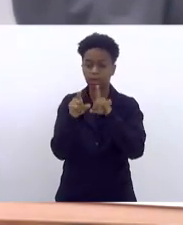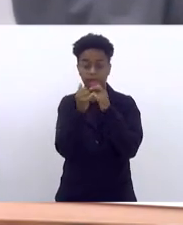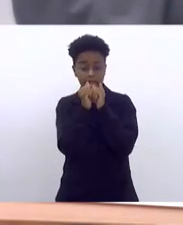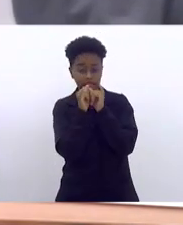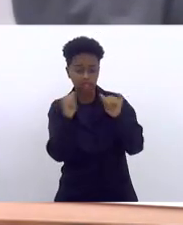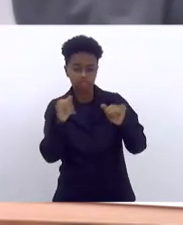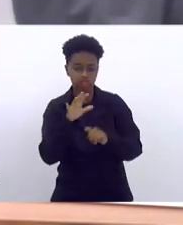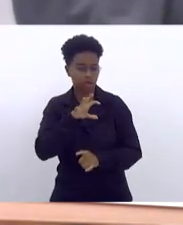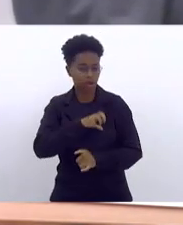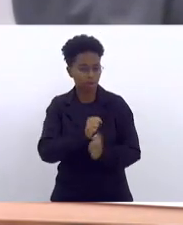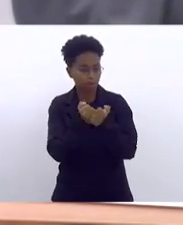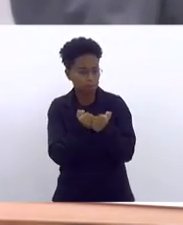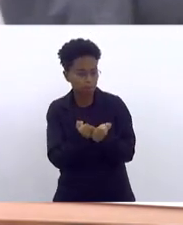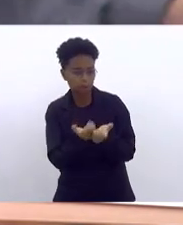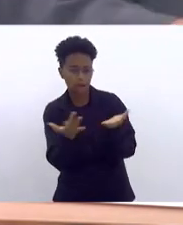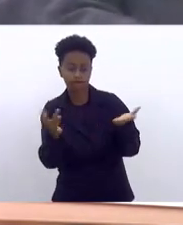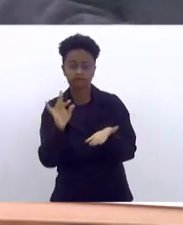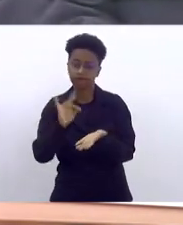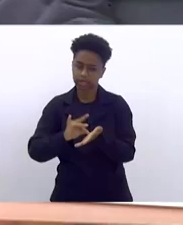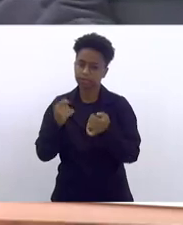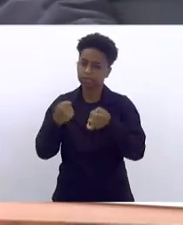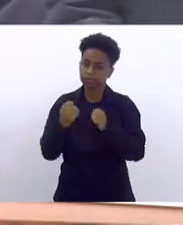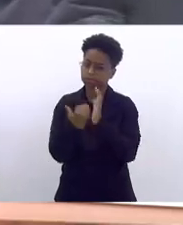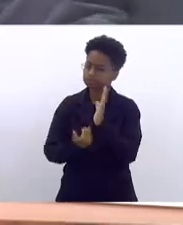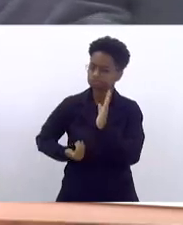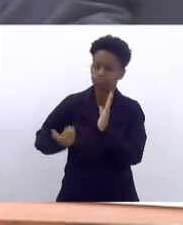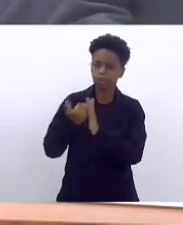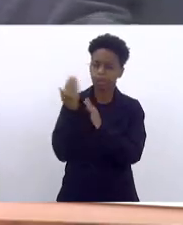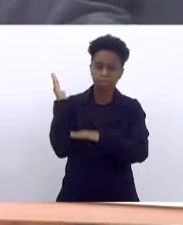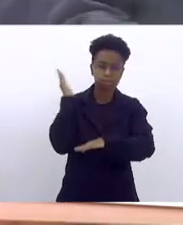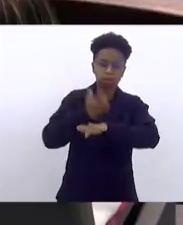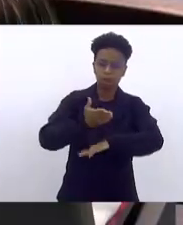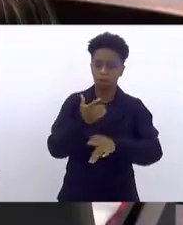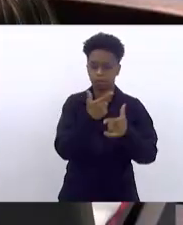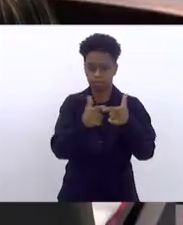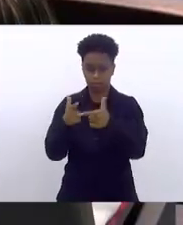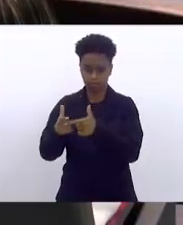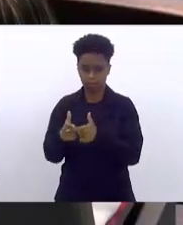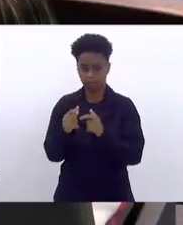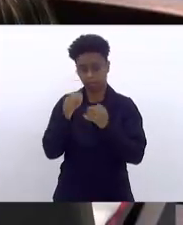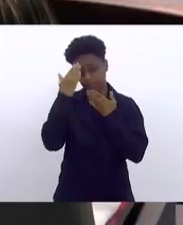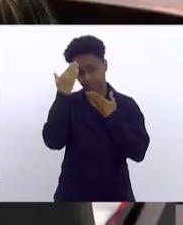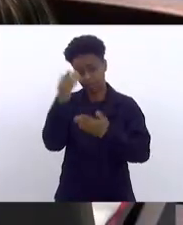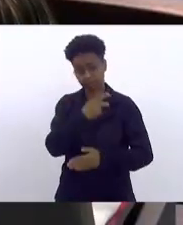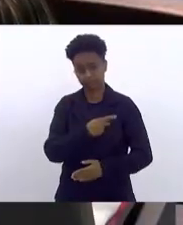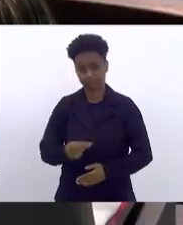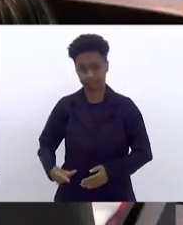amor ela é a que tem que superar todas as adversidades obrigada presidente